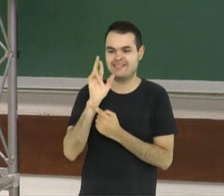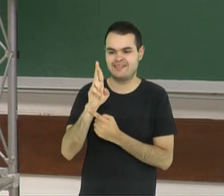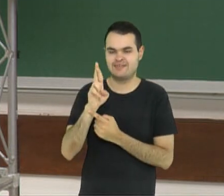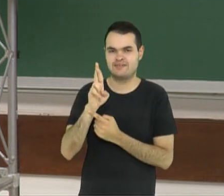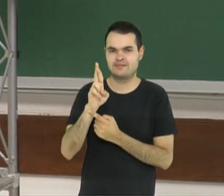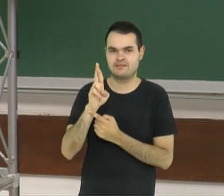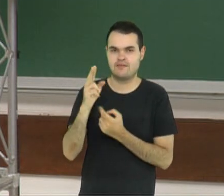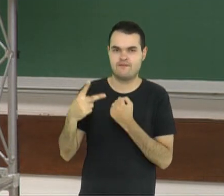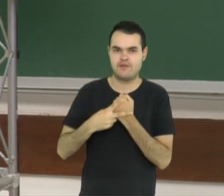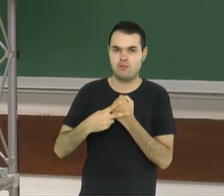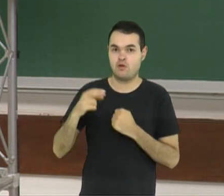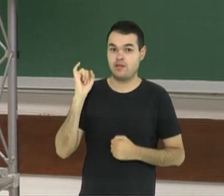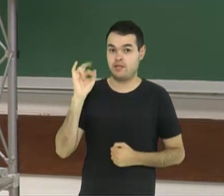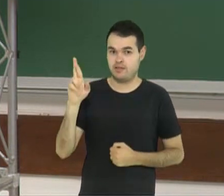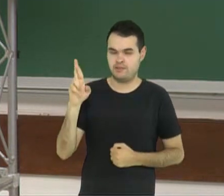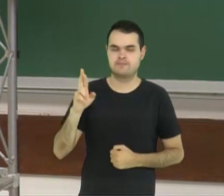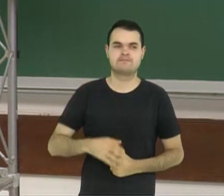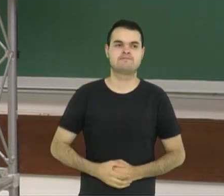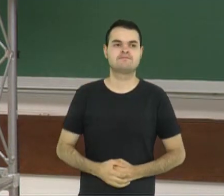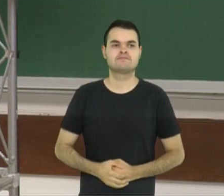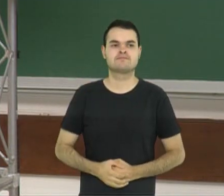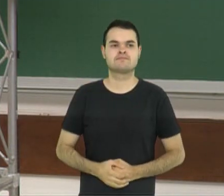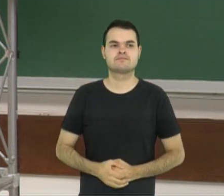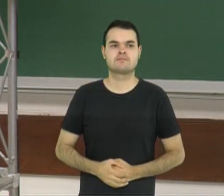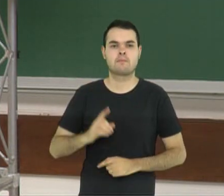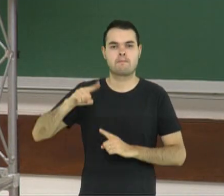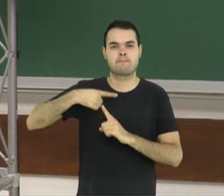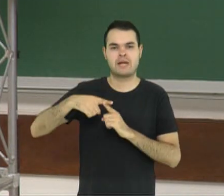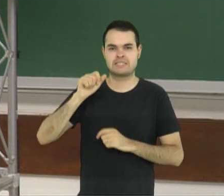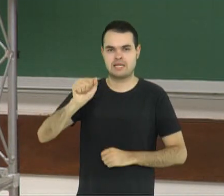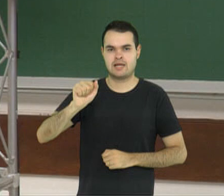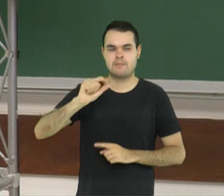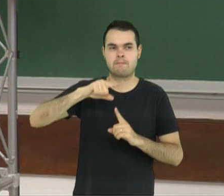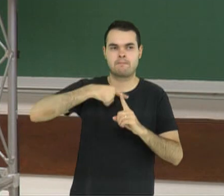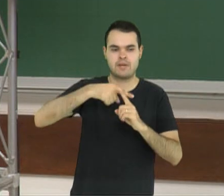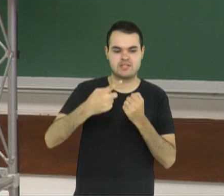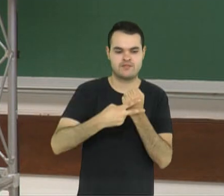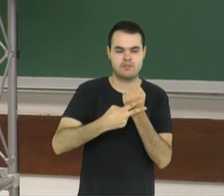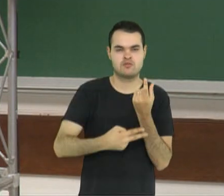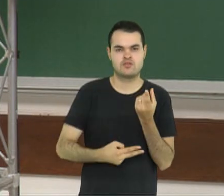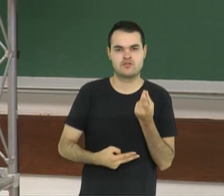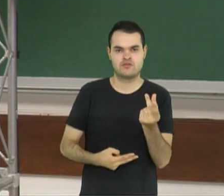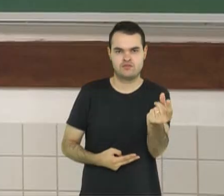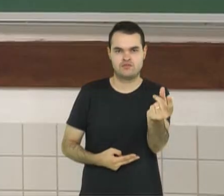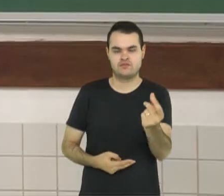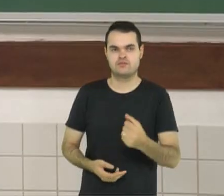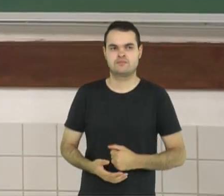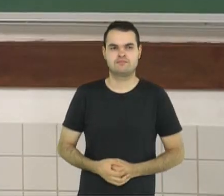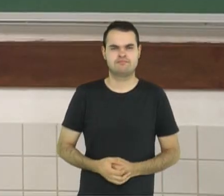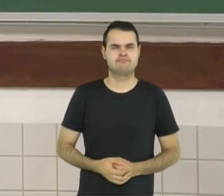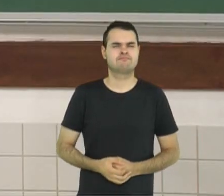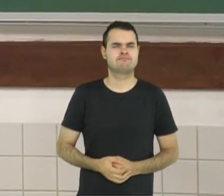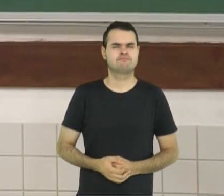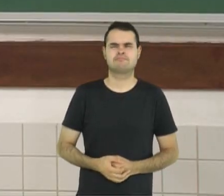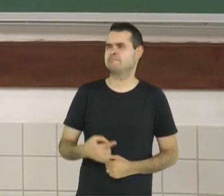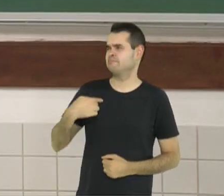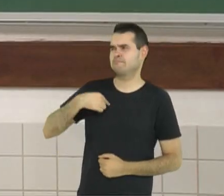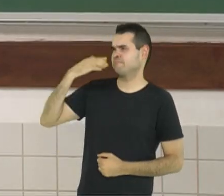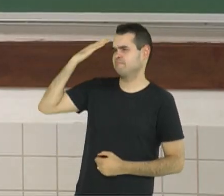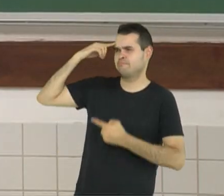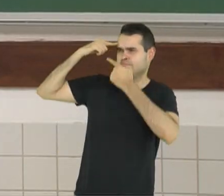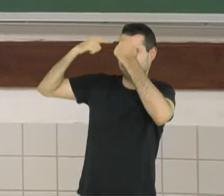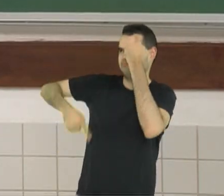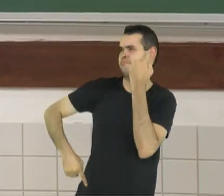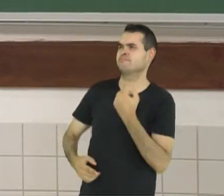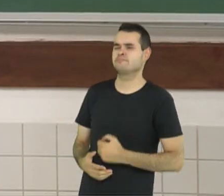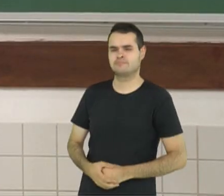pessoal. Beleza? Mais o a, mais um verbo no infinitivo. Continuei perdido. Vamos